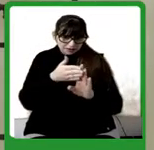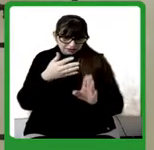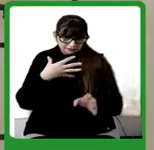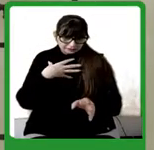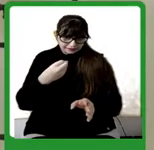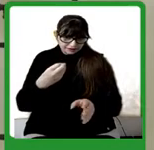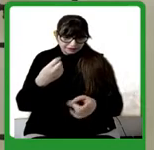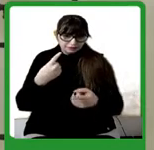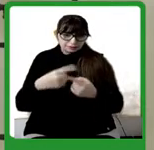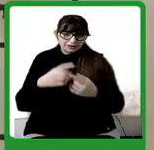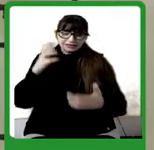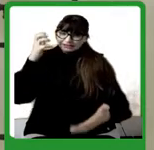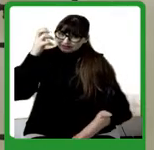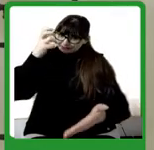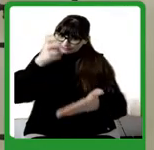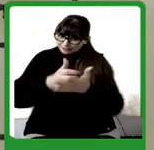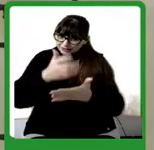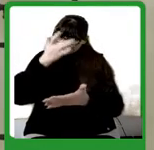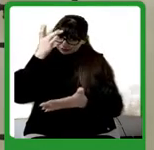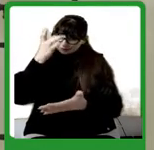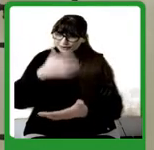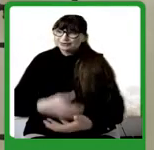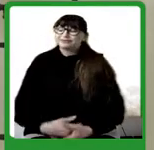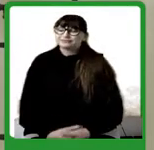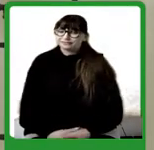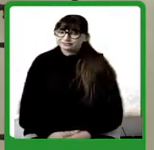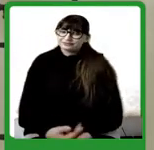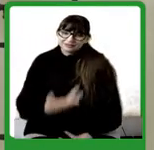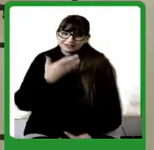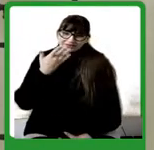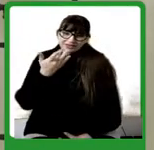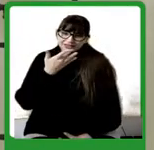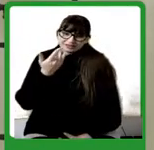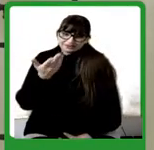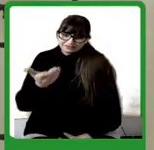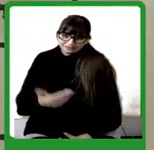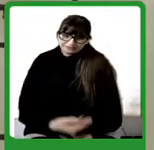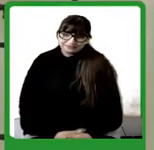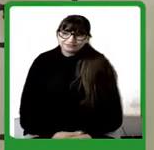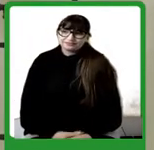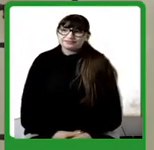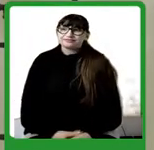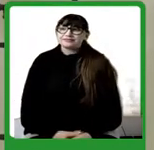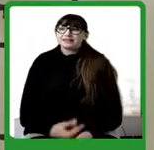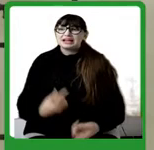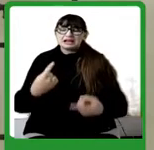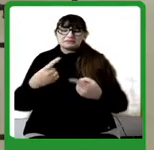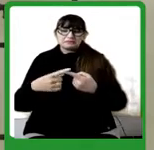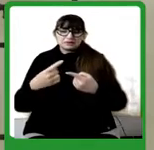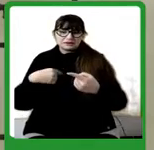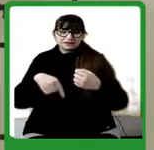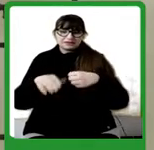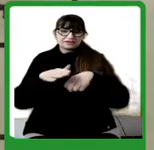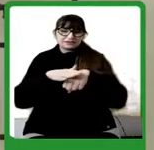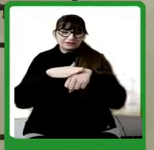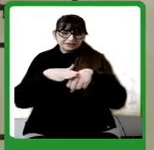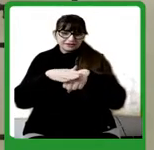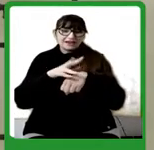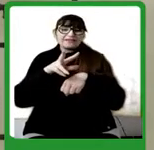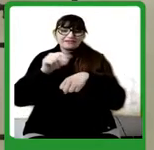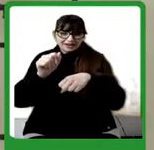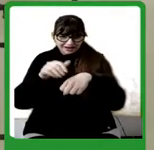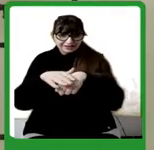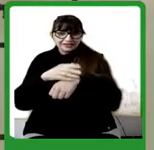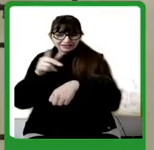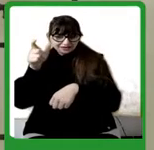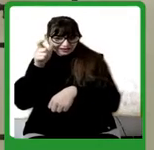pagam alguém para bater. Daí é fácil não bater. Ai, porque nós conversemos. Vai conversar com um demônio que está